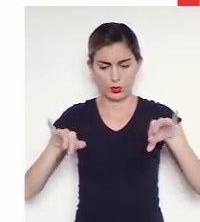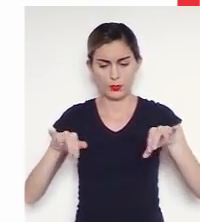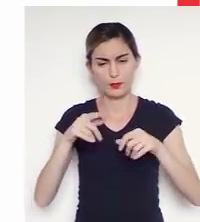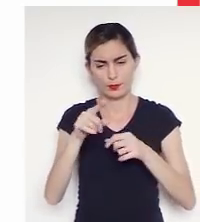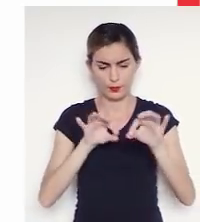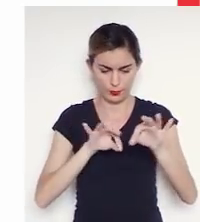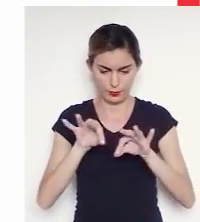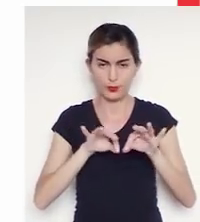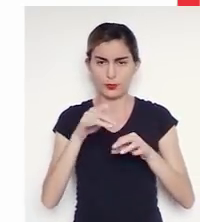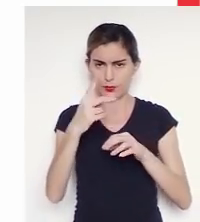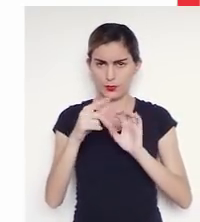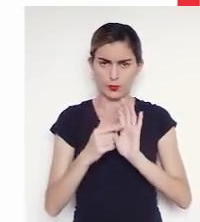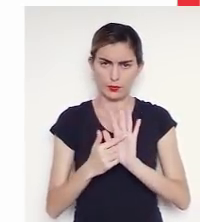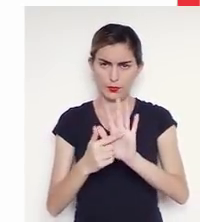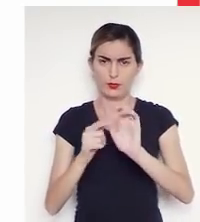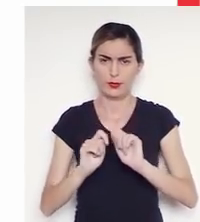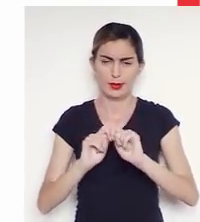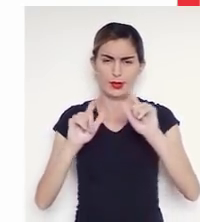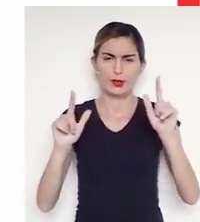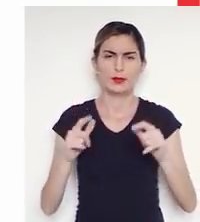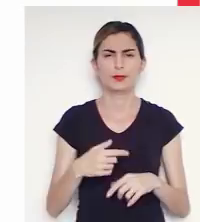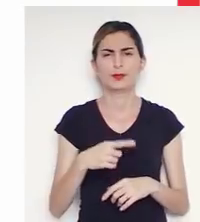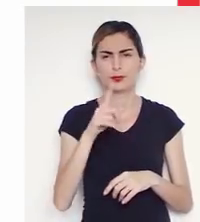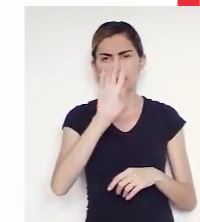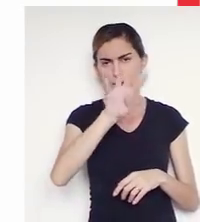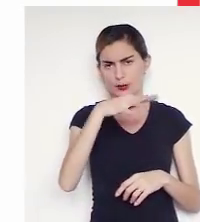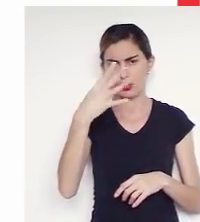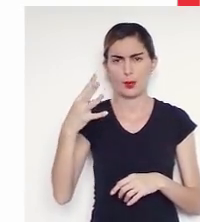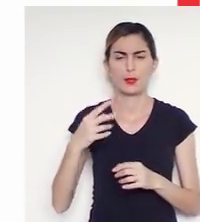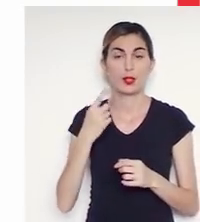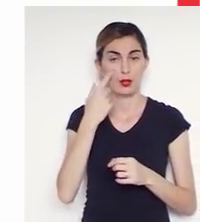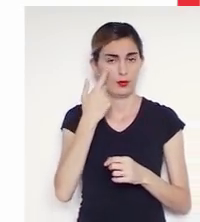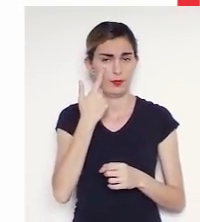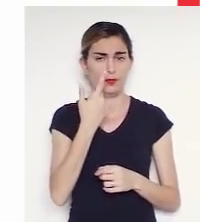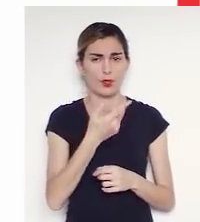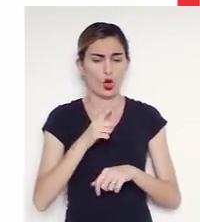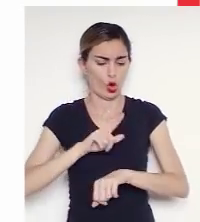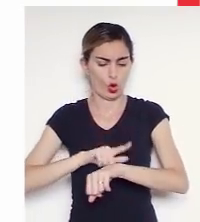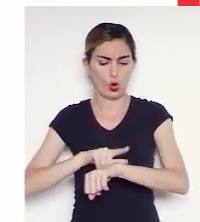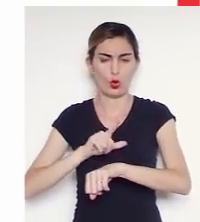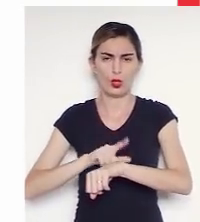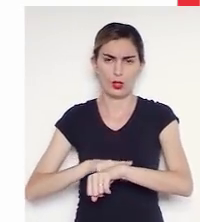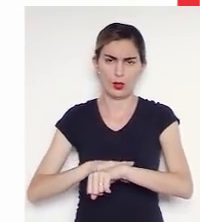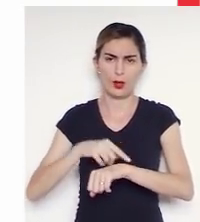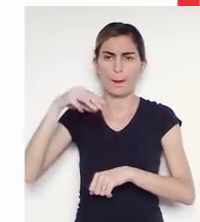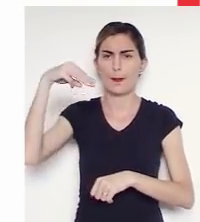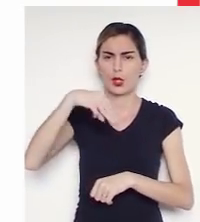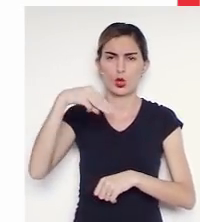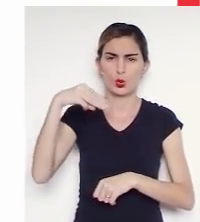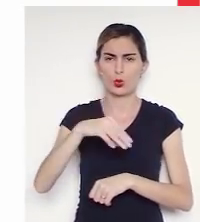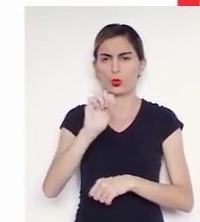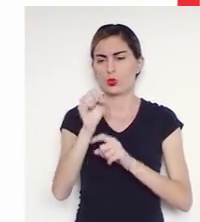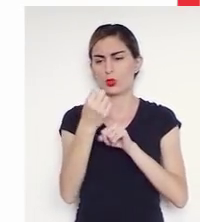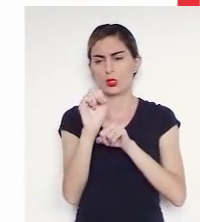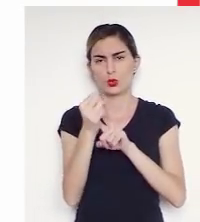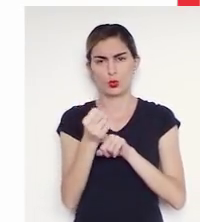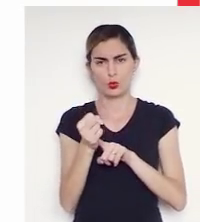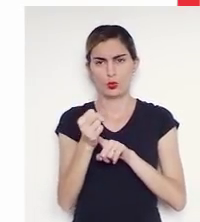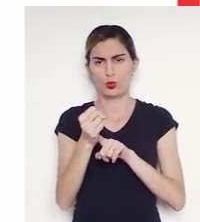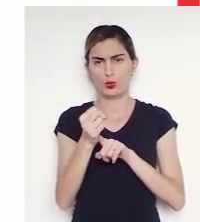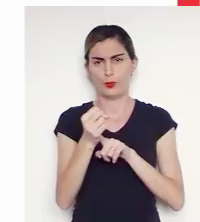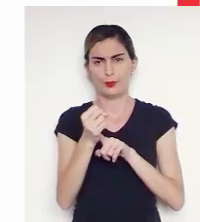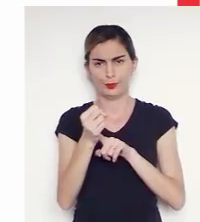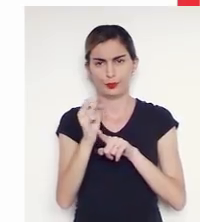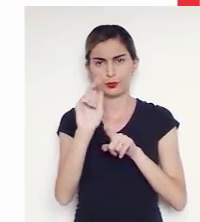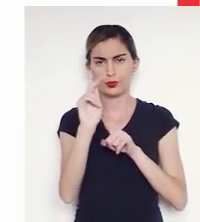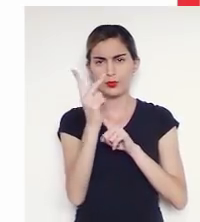um exemplo aí, como aparece na sua tela, essa tabela. Veja, hora, minuto e segundo.